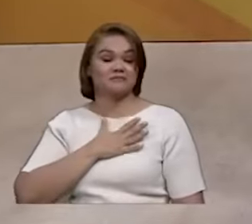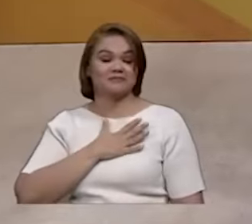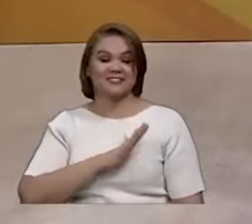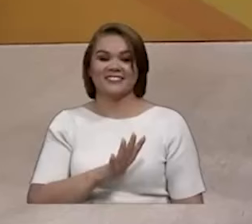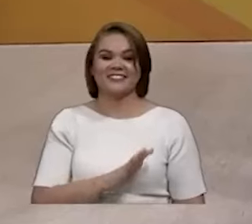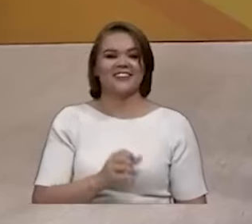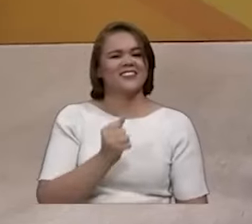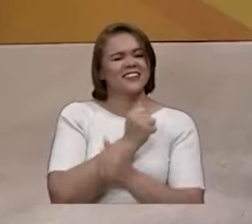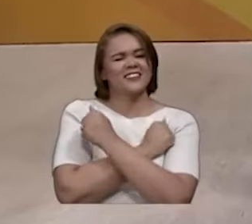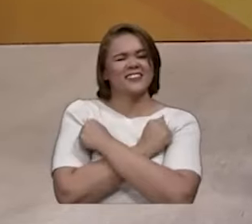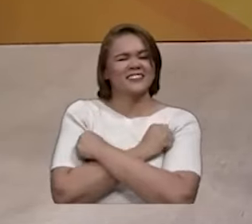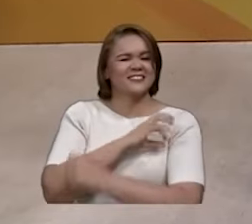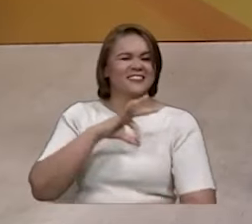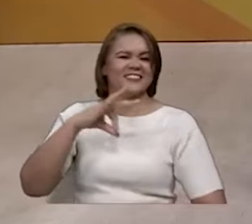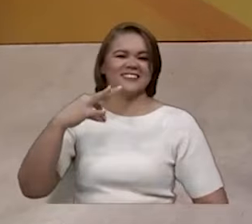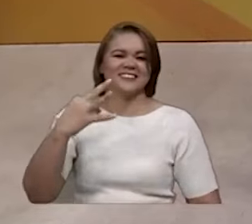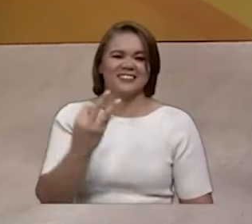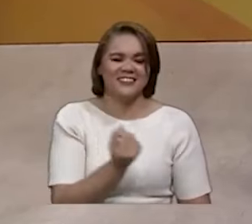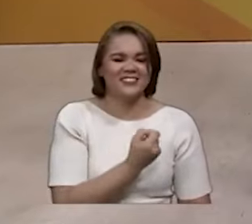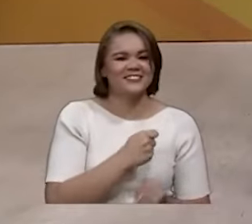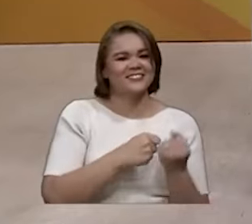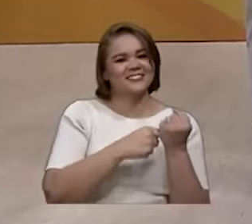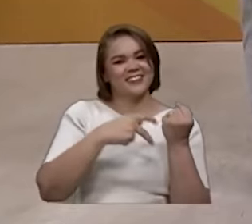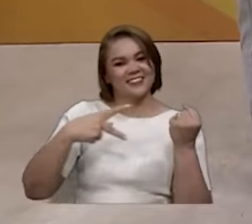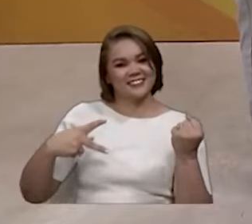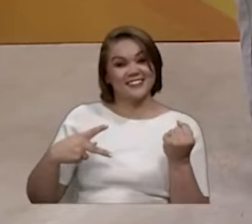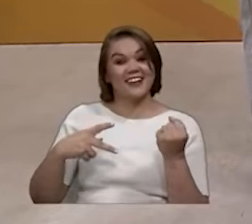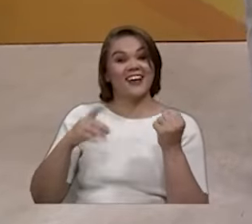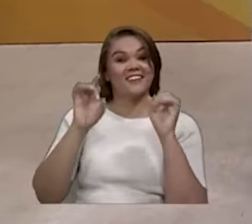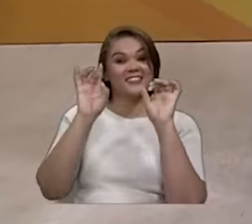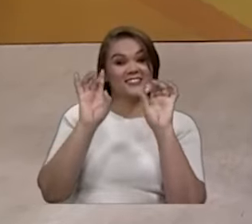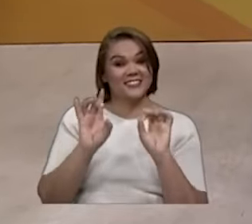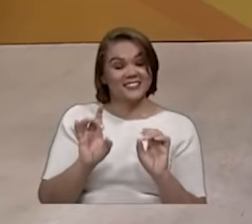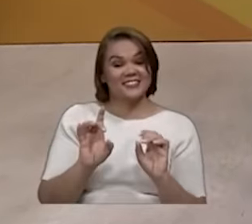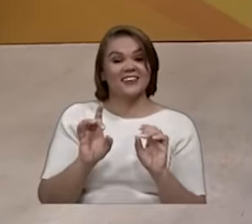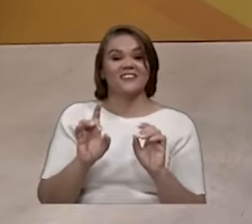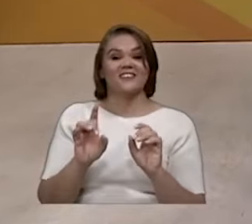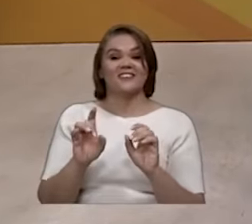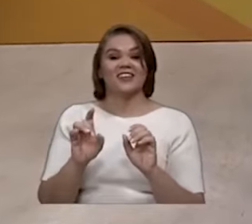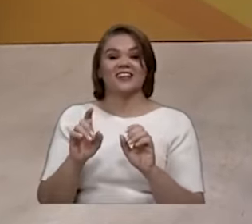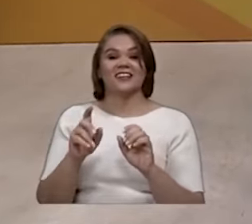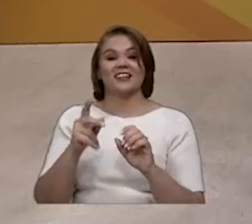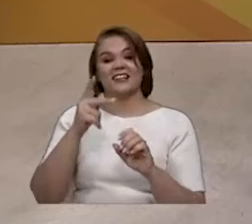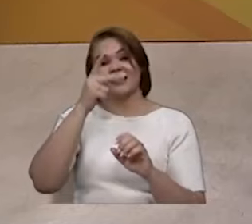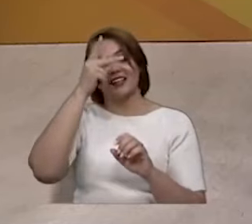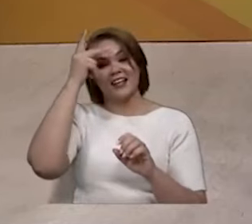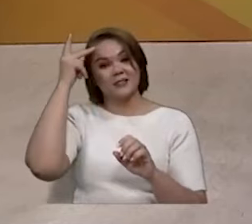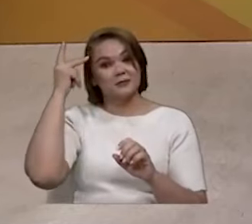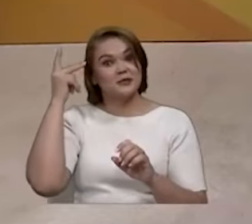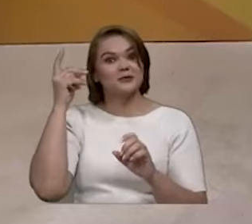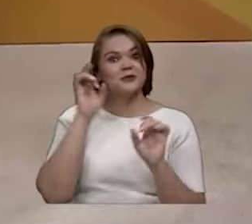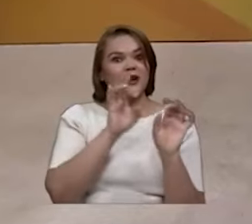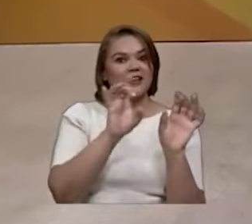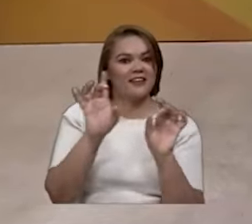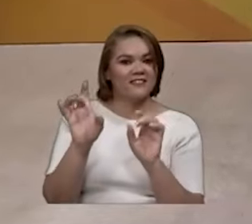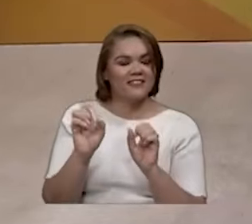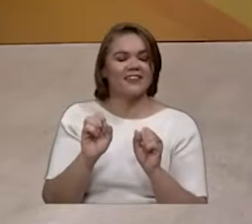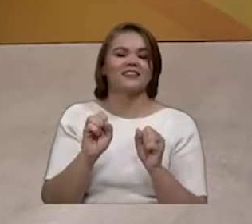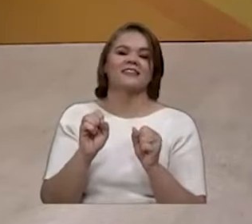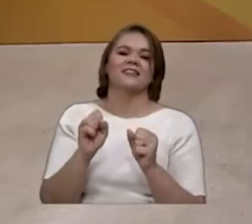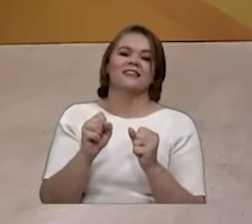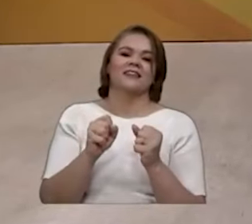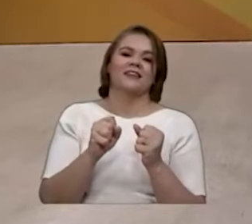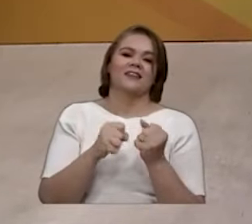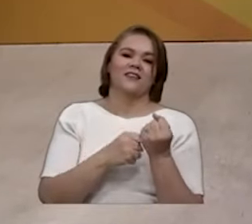mandar um abraço para todos que fazem o Caju Cap, especialmente os promotores regionais Caju Cap, hein? Pois é,